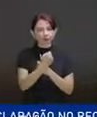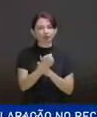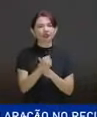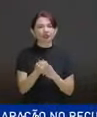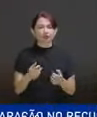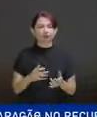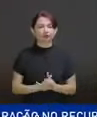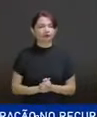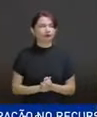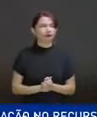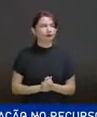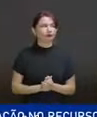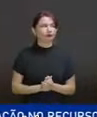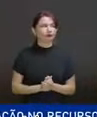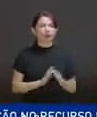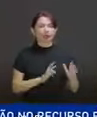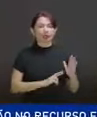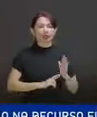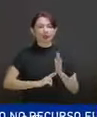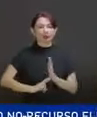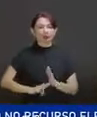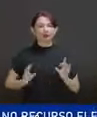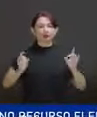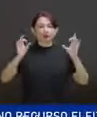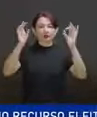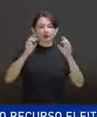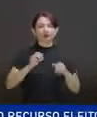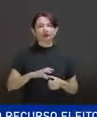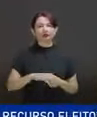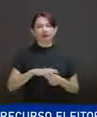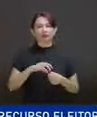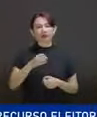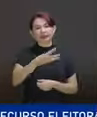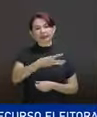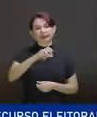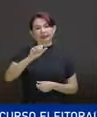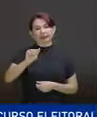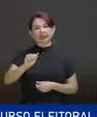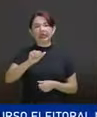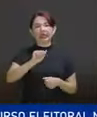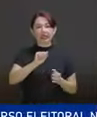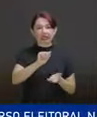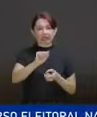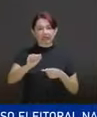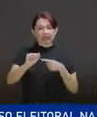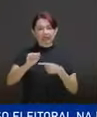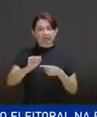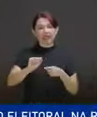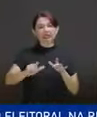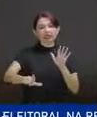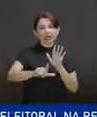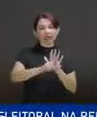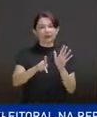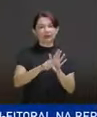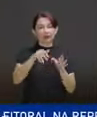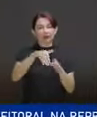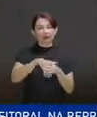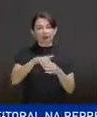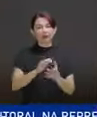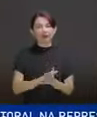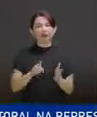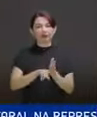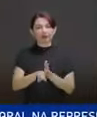de representação especial no artigo 30A da Lei das Eleições, mas na ação de investigação